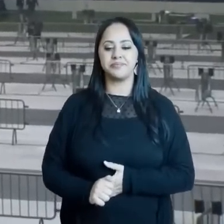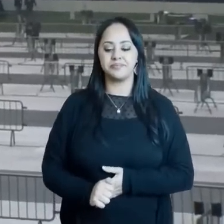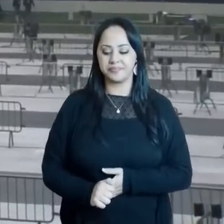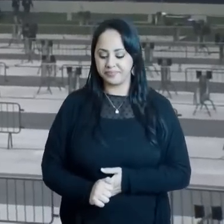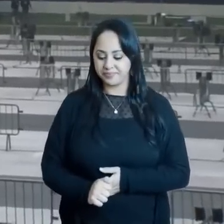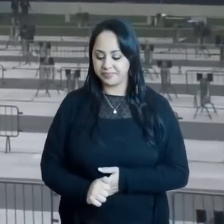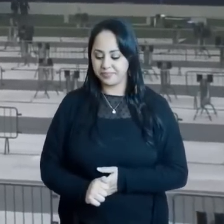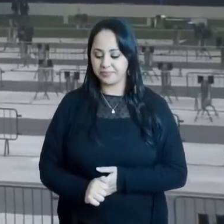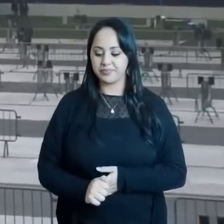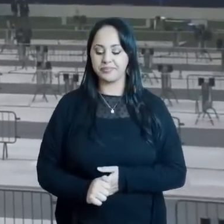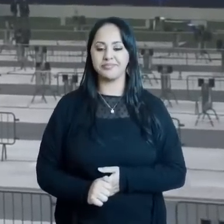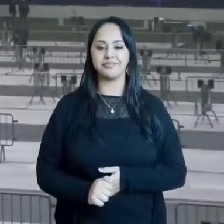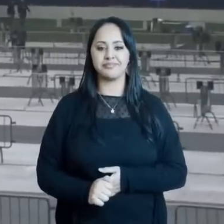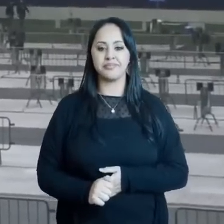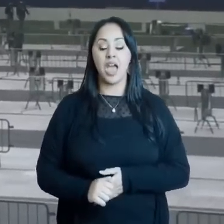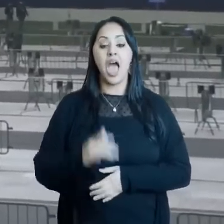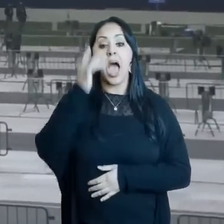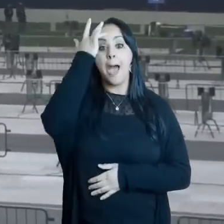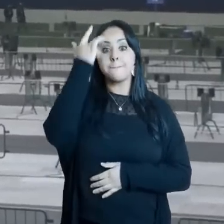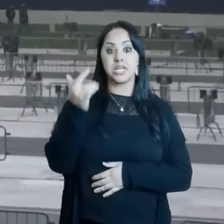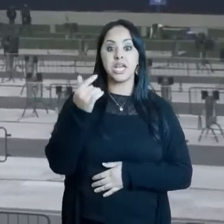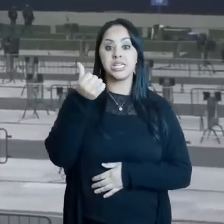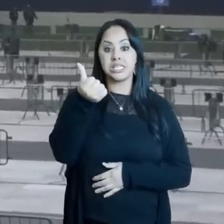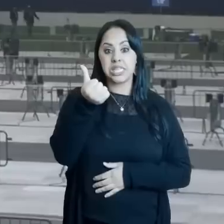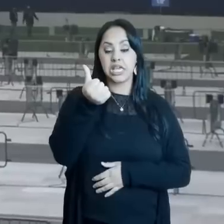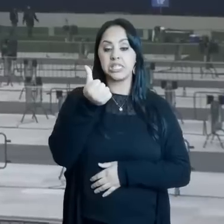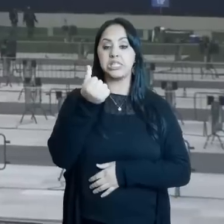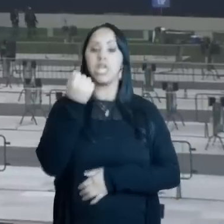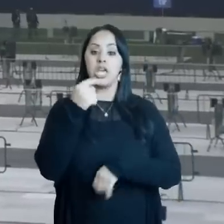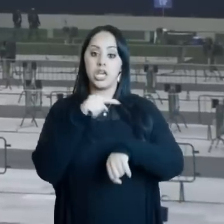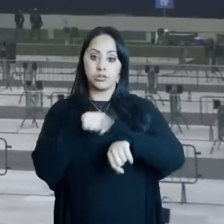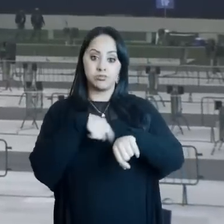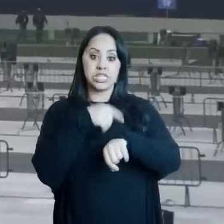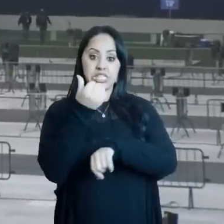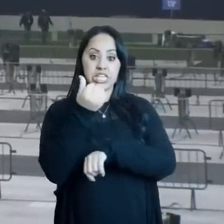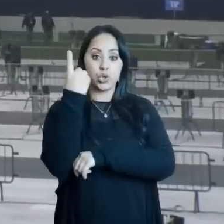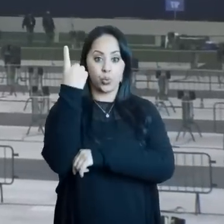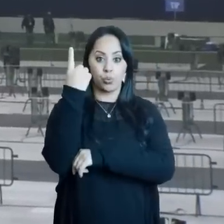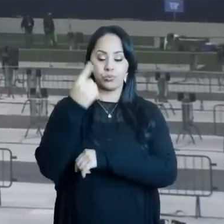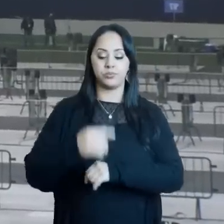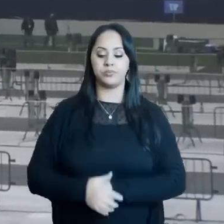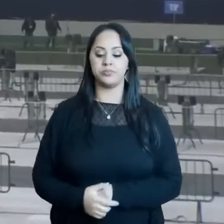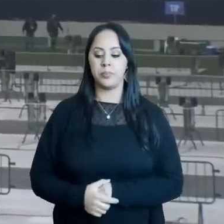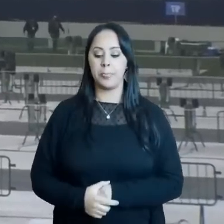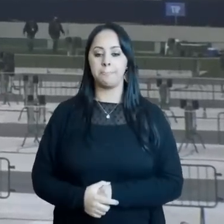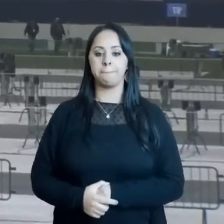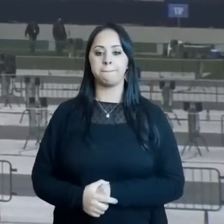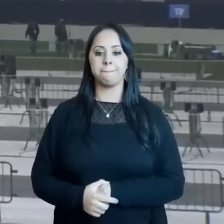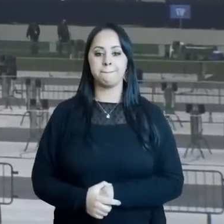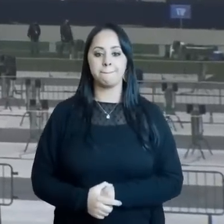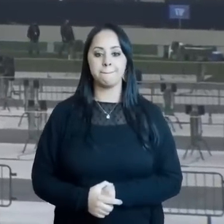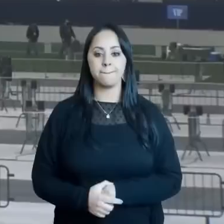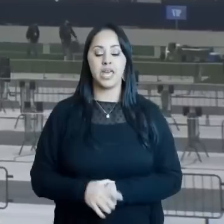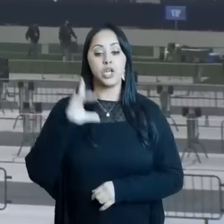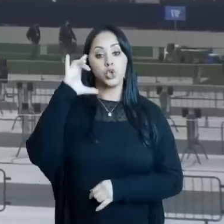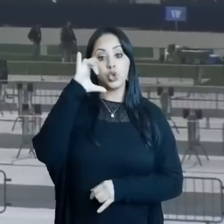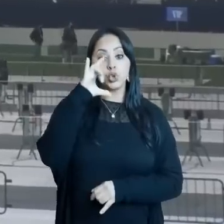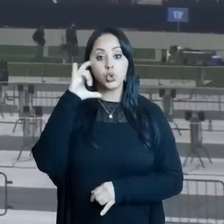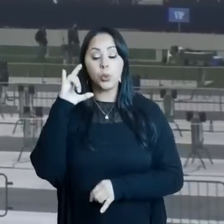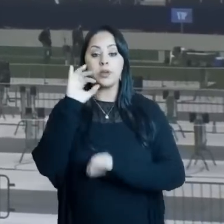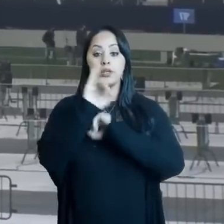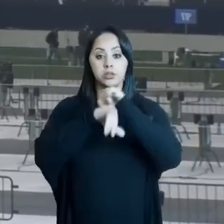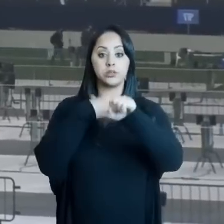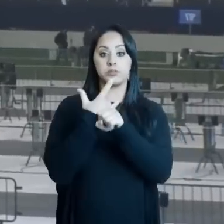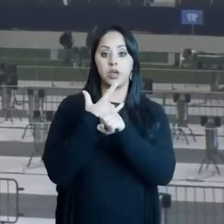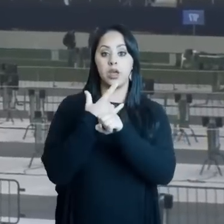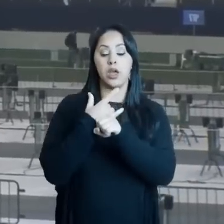tá? Nos vemos amanhã, 6:01 da manhã, para quem vai assistir a live no YouTube e no Instagram. E para quem vai vir